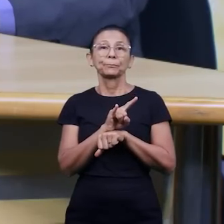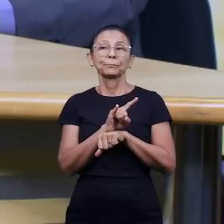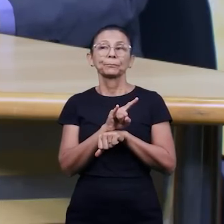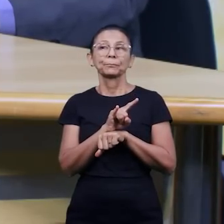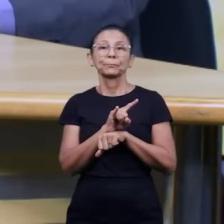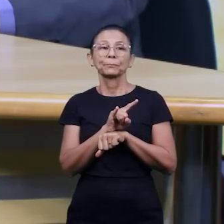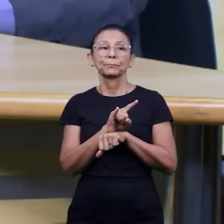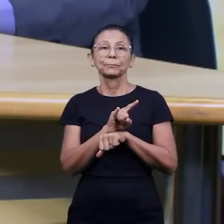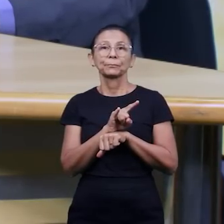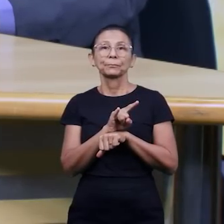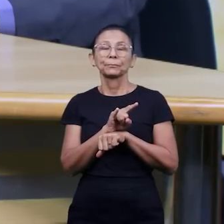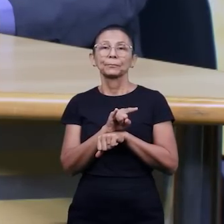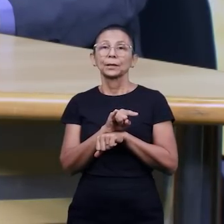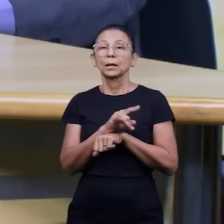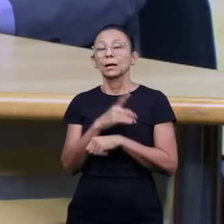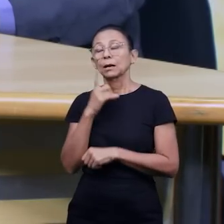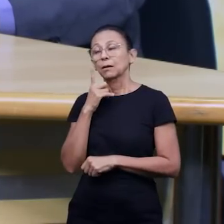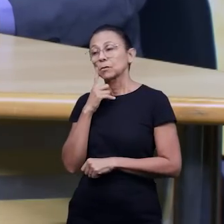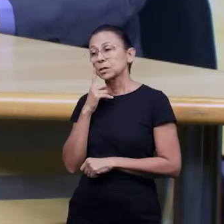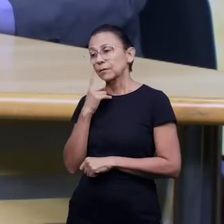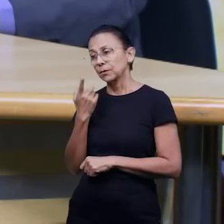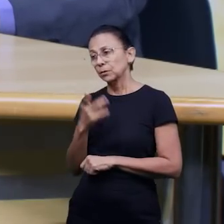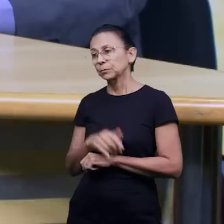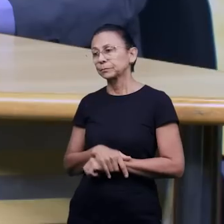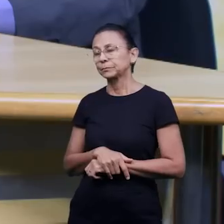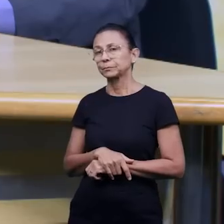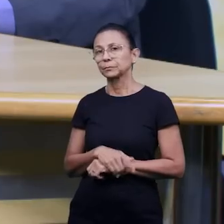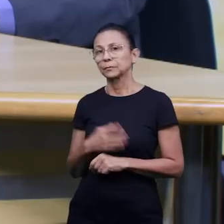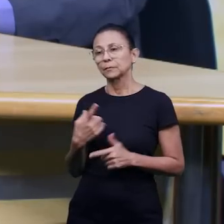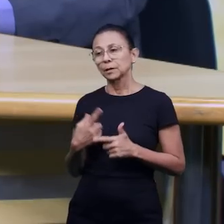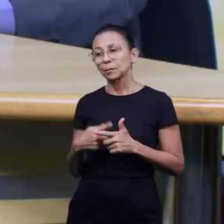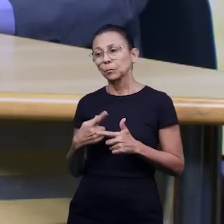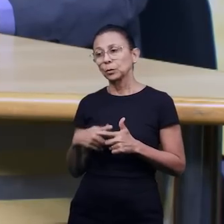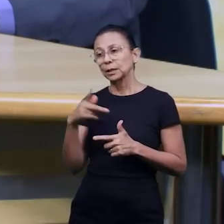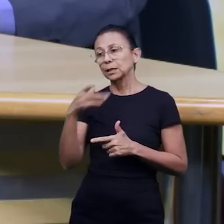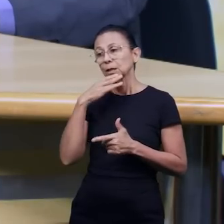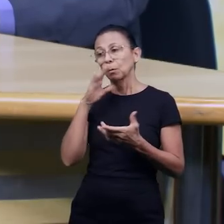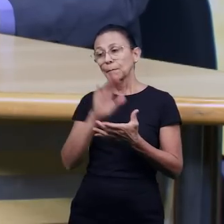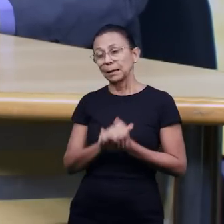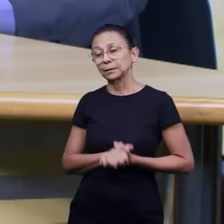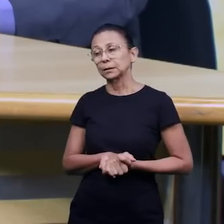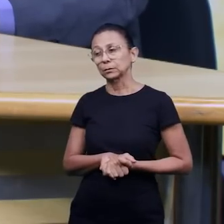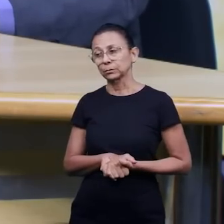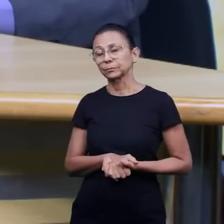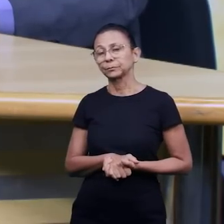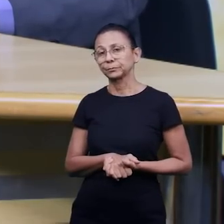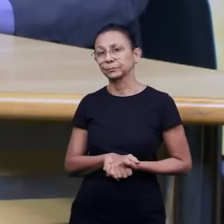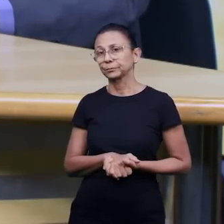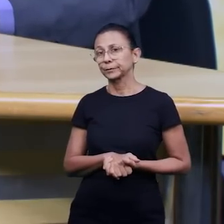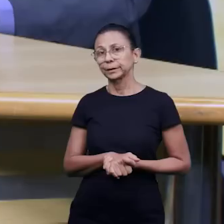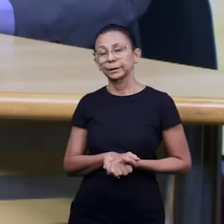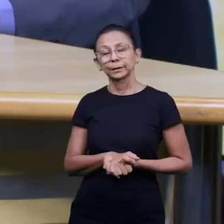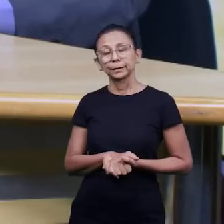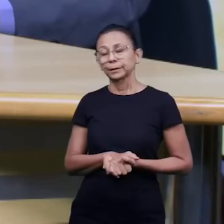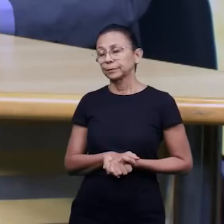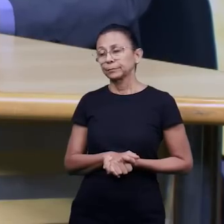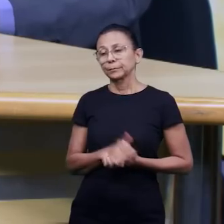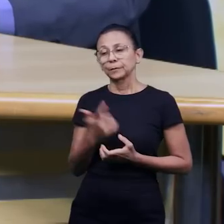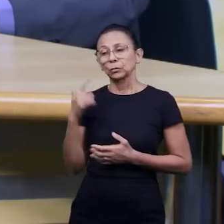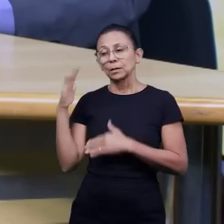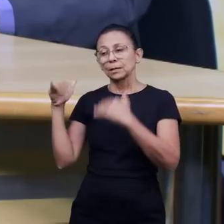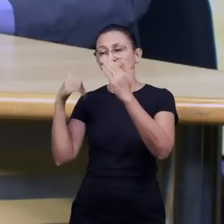e ela falava demais por causa disso. Então ela tinha um marido, todos os que se converteram na mesma